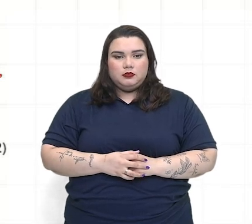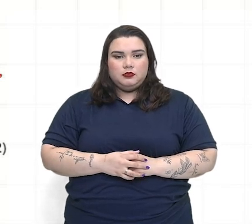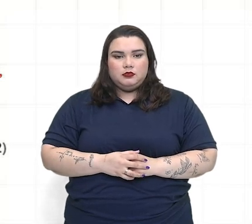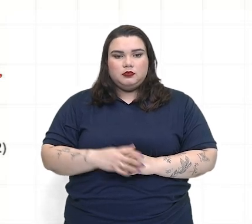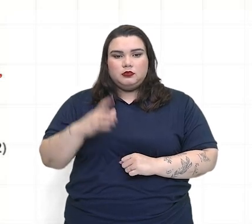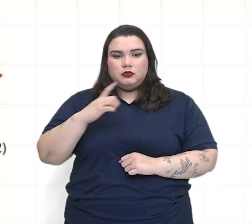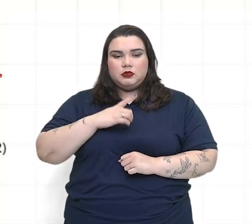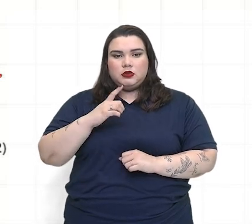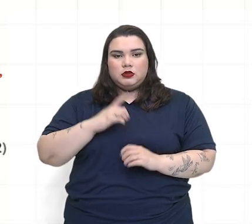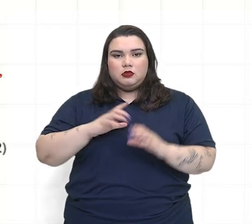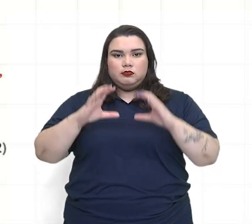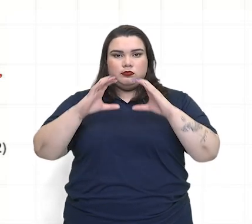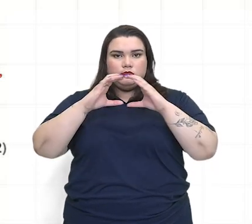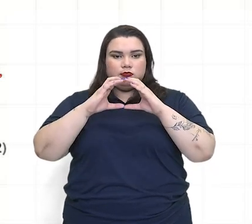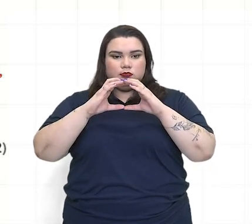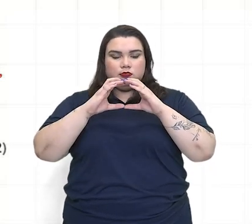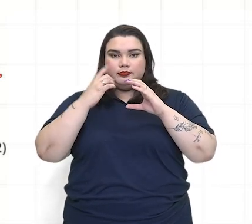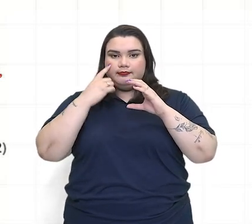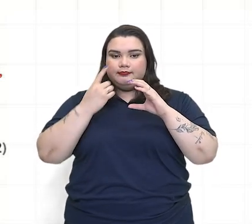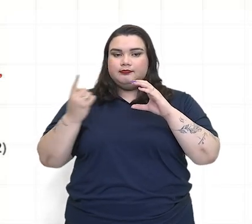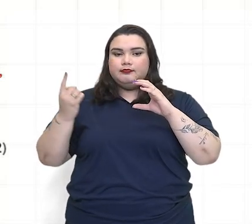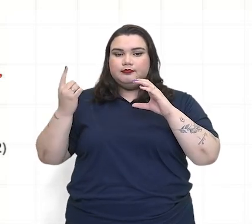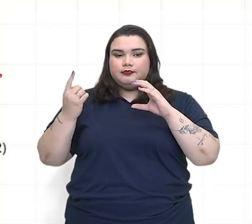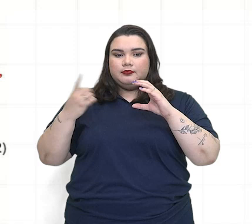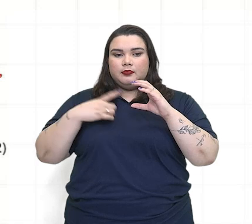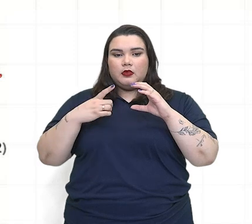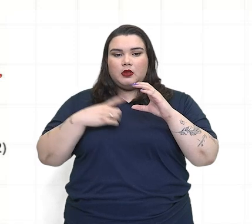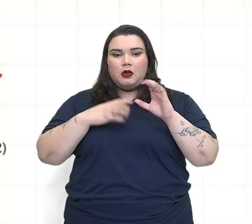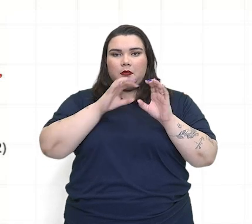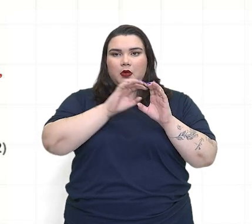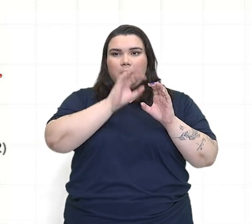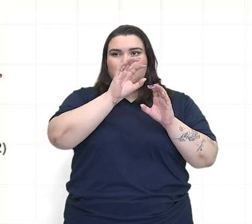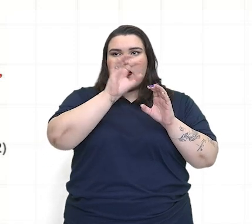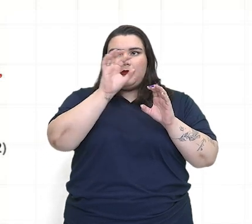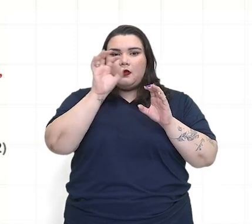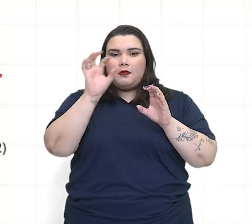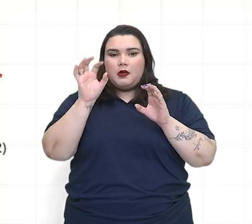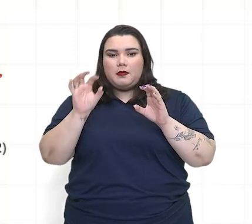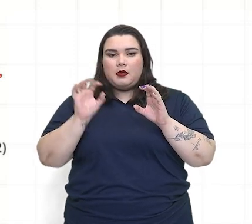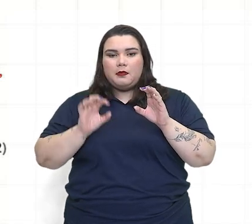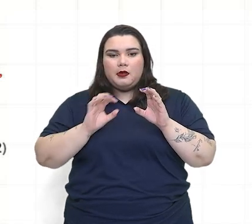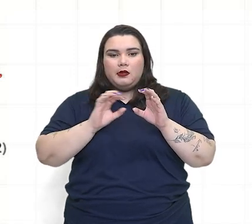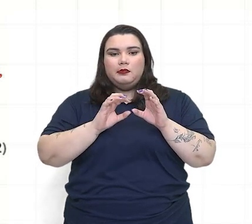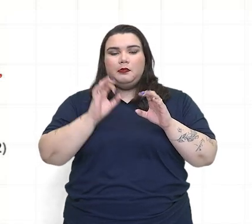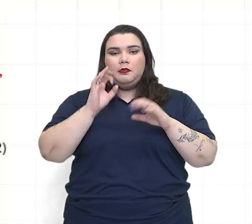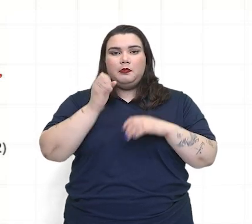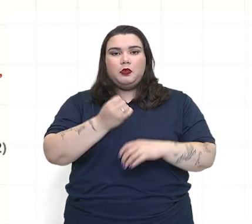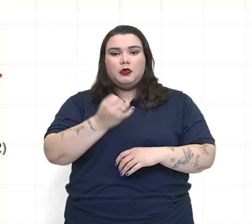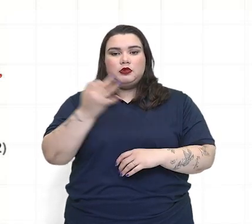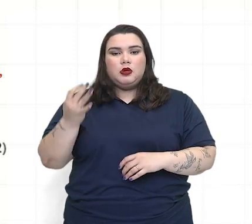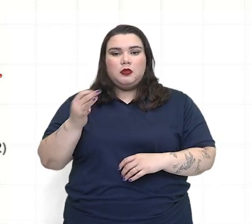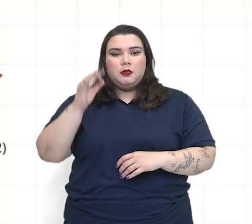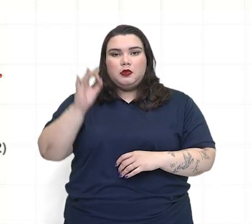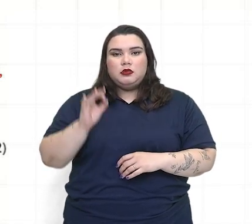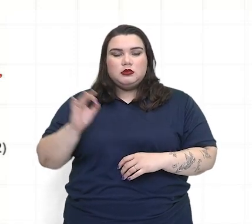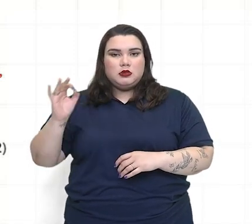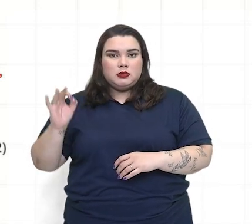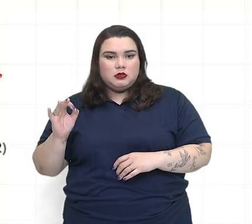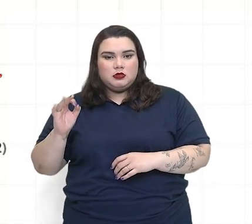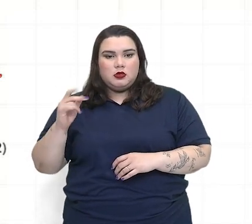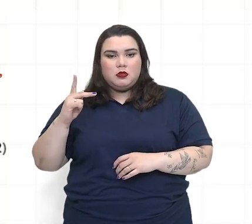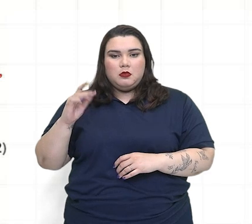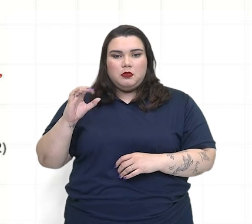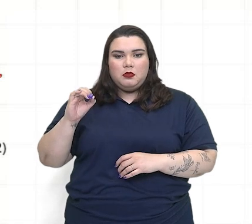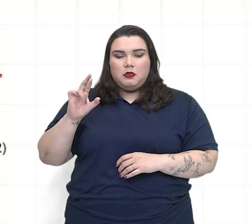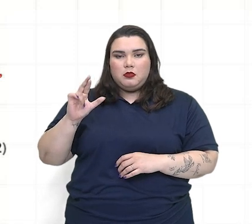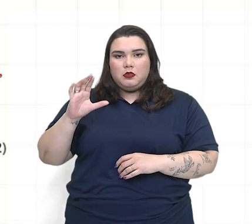uma circunferência, né? E ela foi dividida aqui em graus em relação à porcentagem. Quando nós falamos em porcentagem,